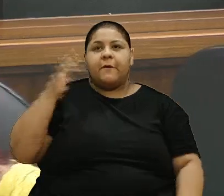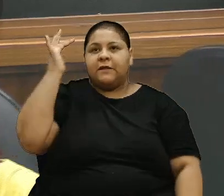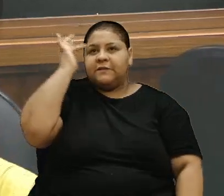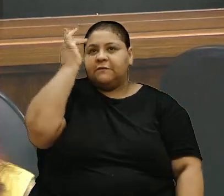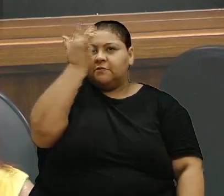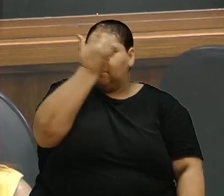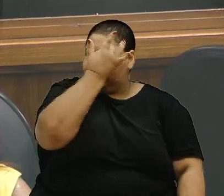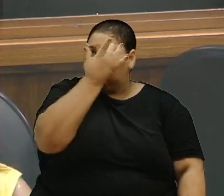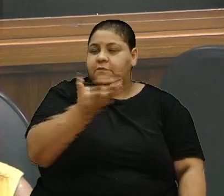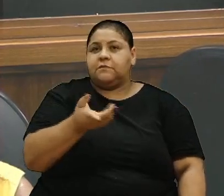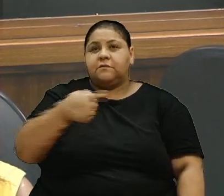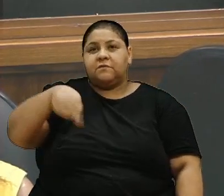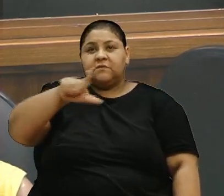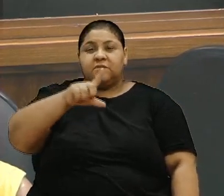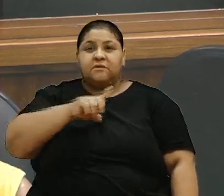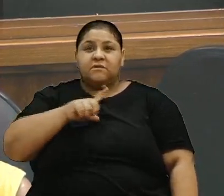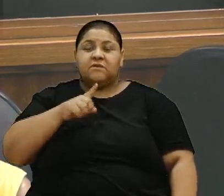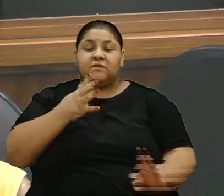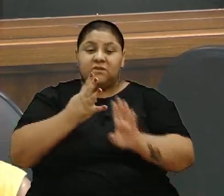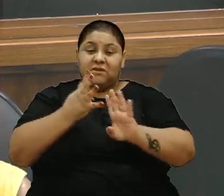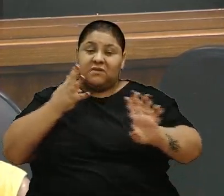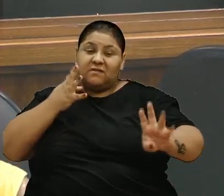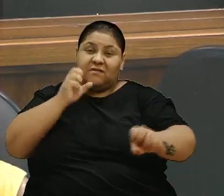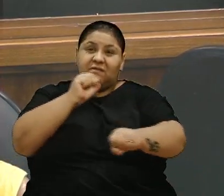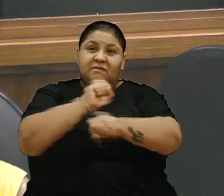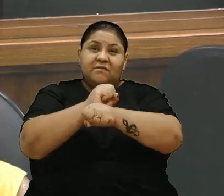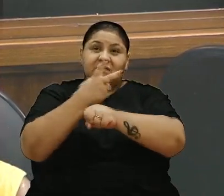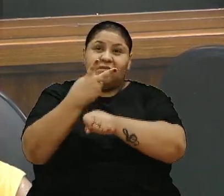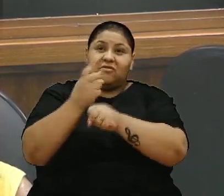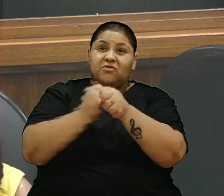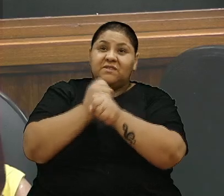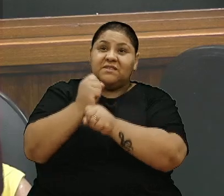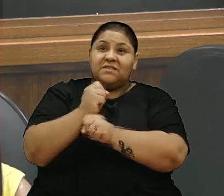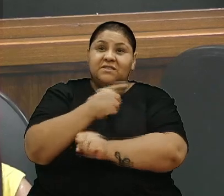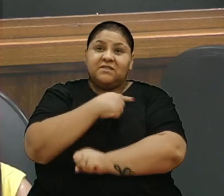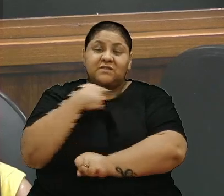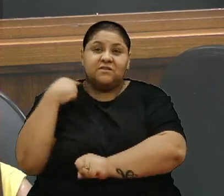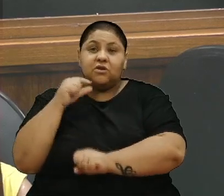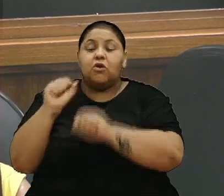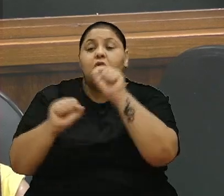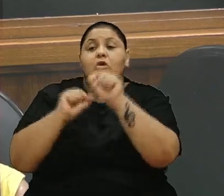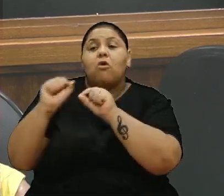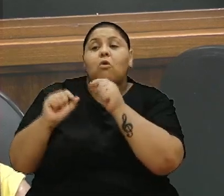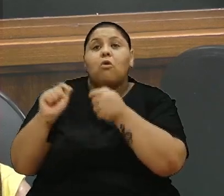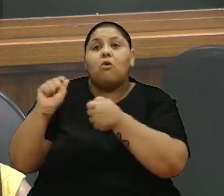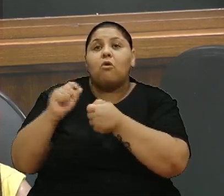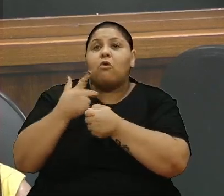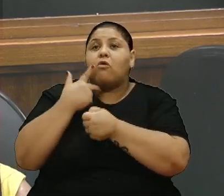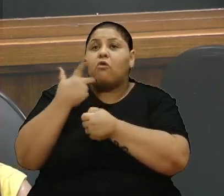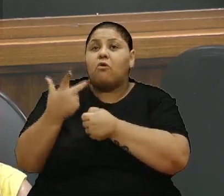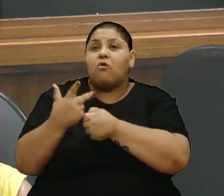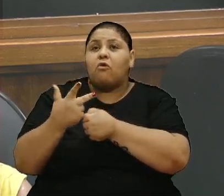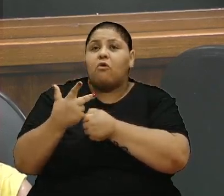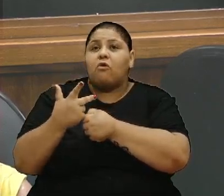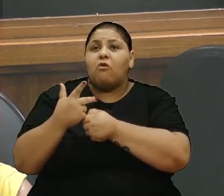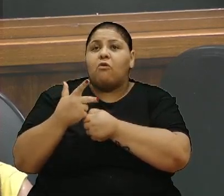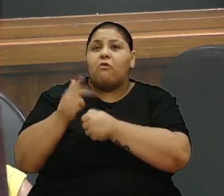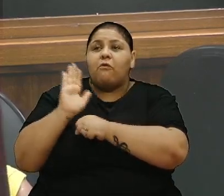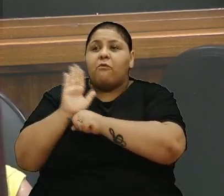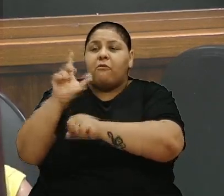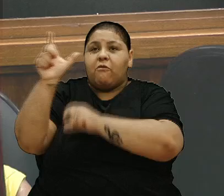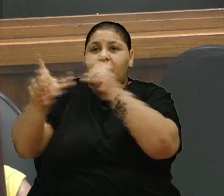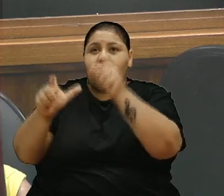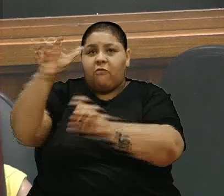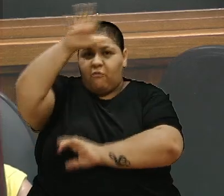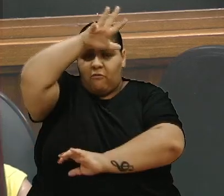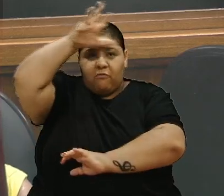mental. A gente tem uma fila de espera de 2 anos de atraso. Então, como é que nós vamos falar e culpabilizar as pessoas se o